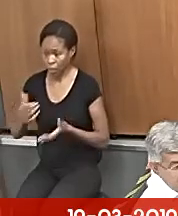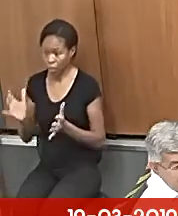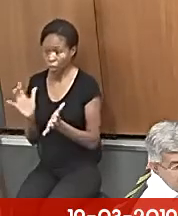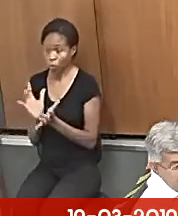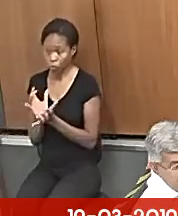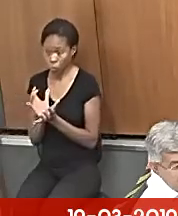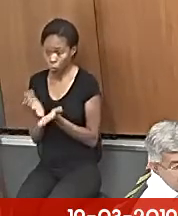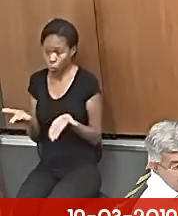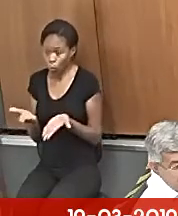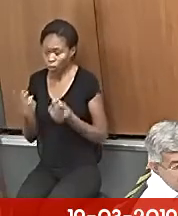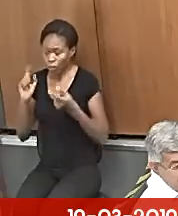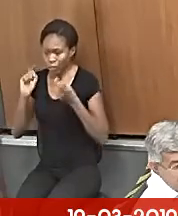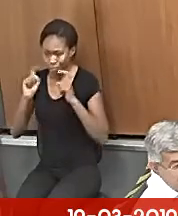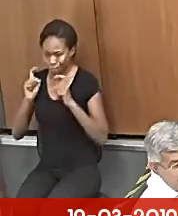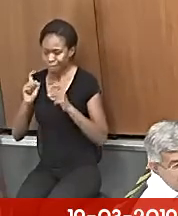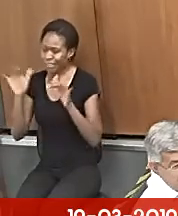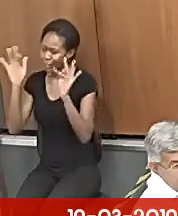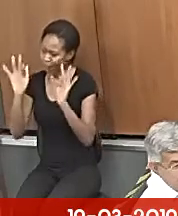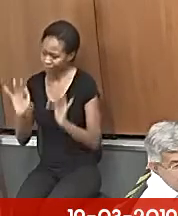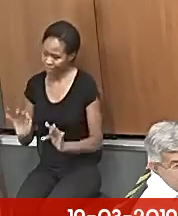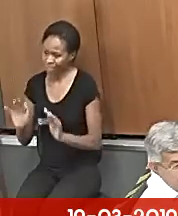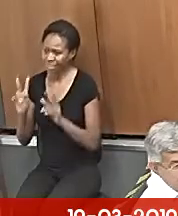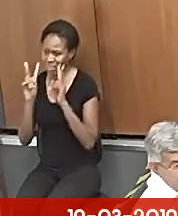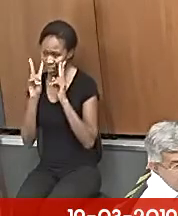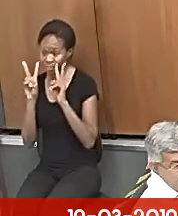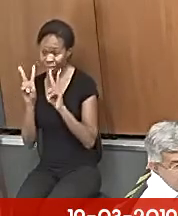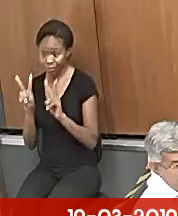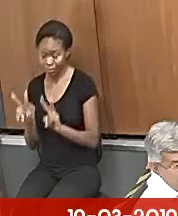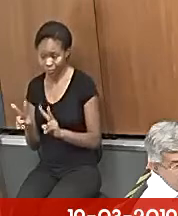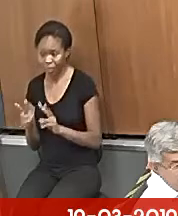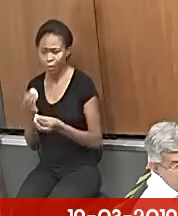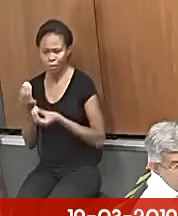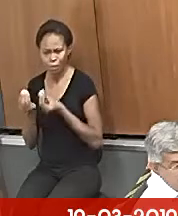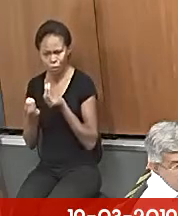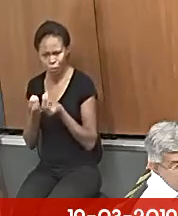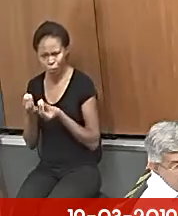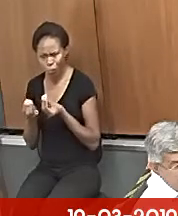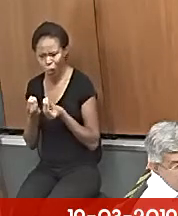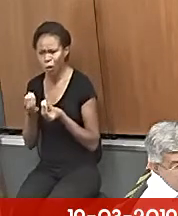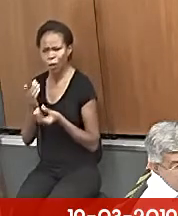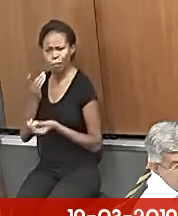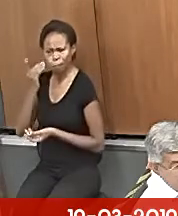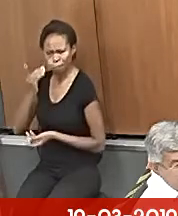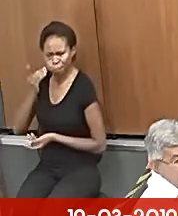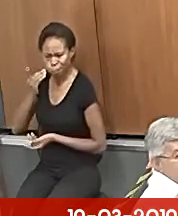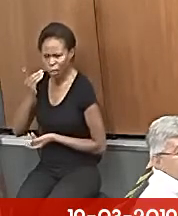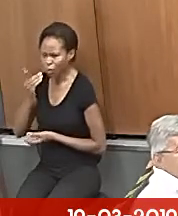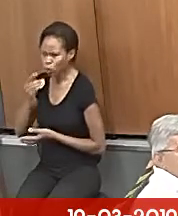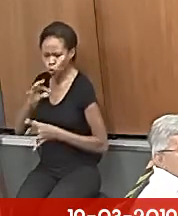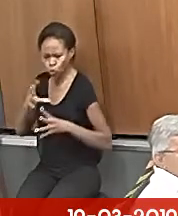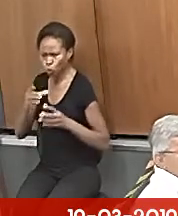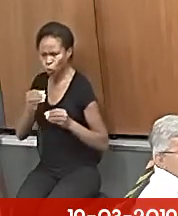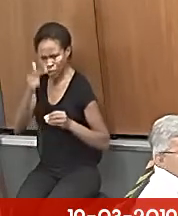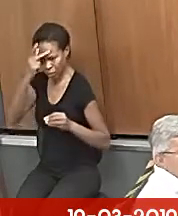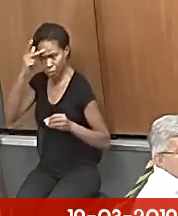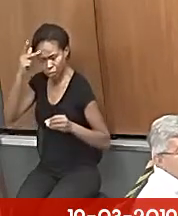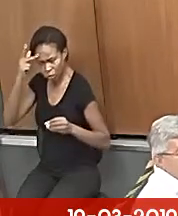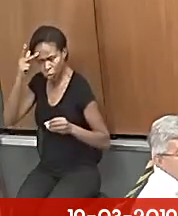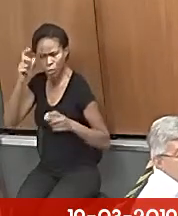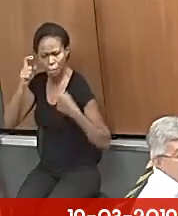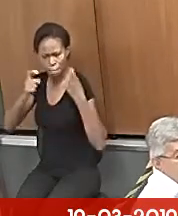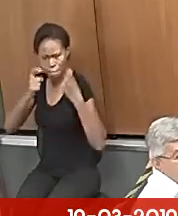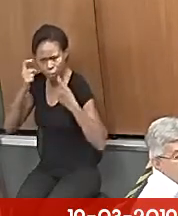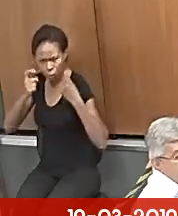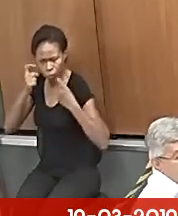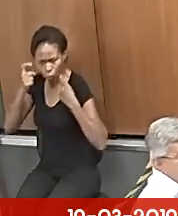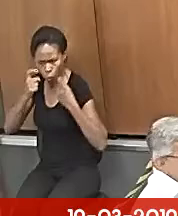que hoje fico muito feliz em ver é como é os deputados todo mundo se preocupa com a causa e